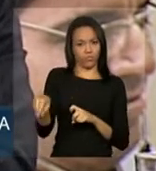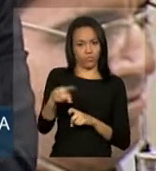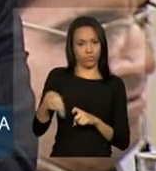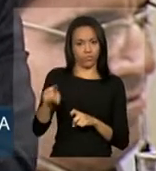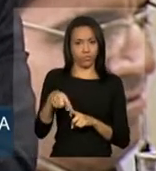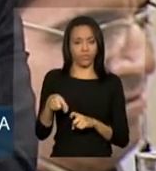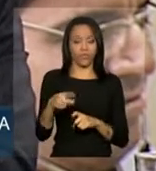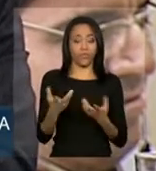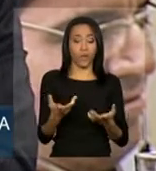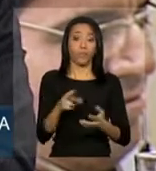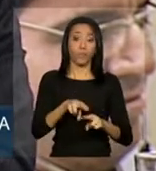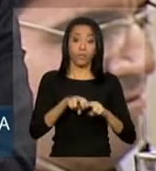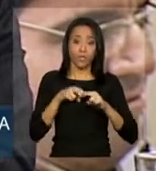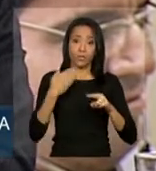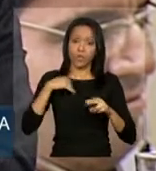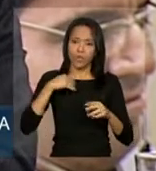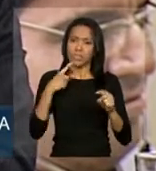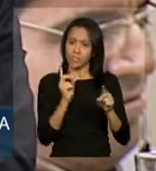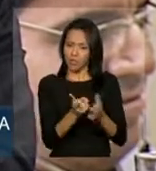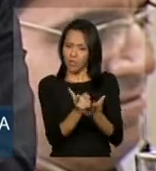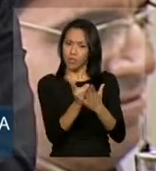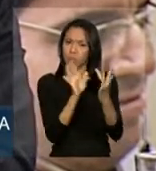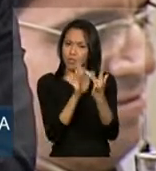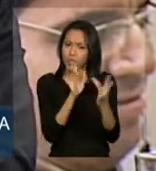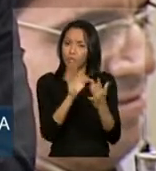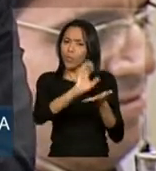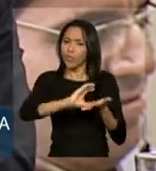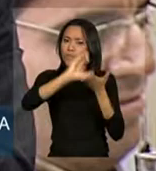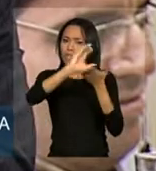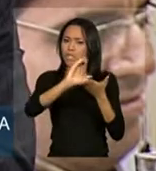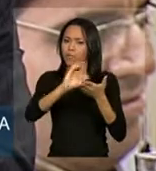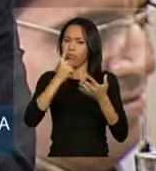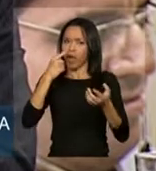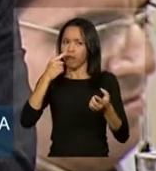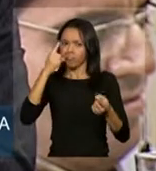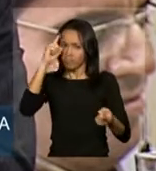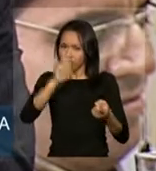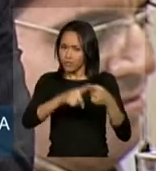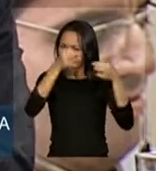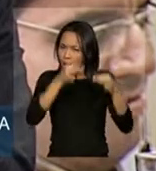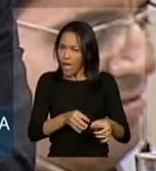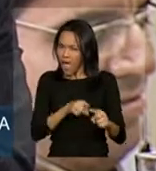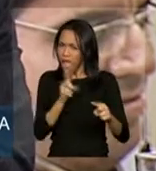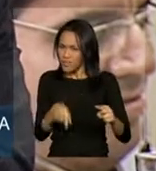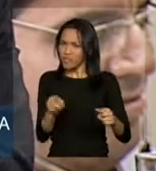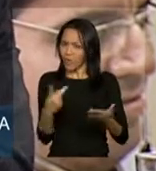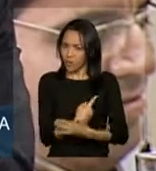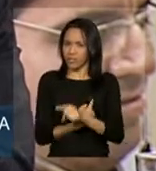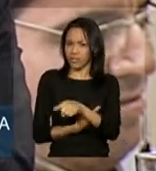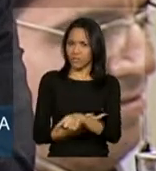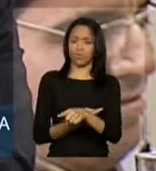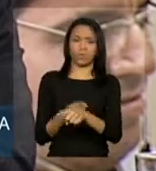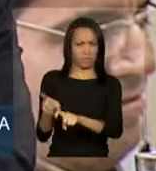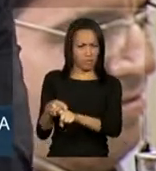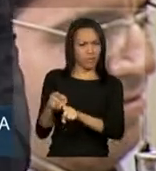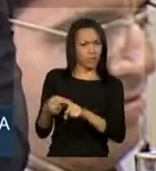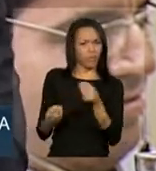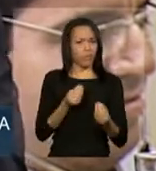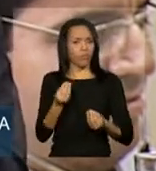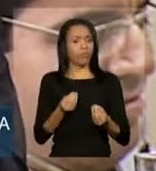estamos consultando o Conselho Federal de Medicina para confirmar né essa situação confirmar aa situação e confirmando a